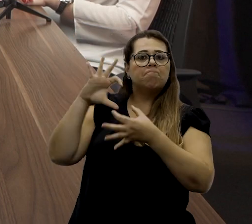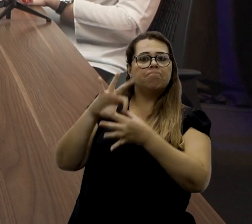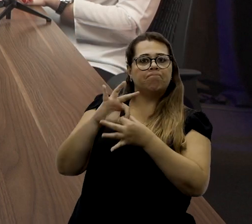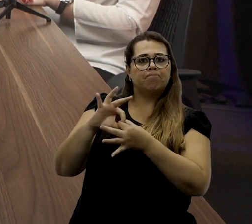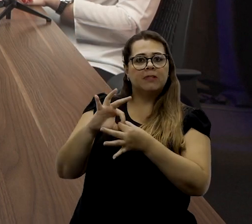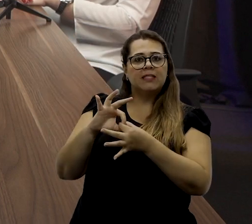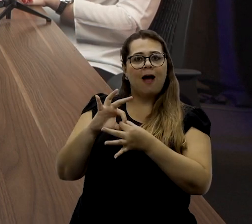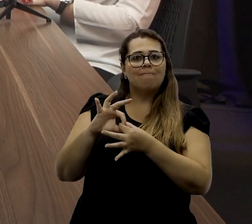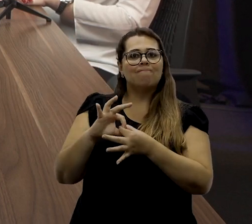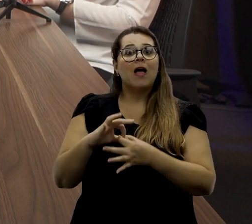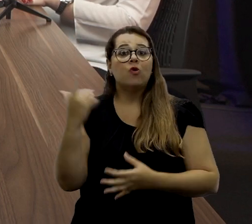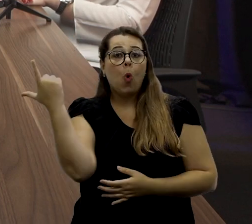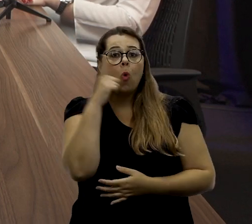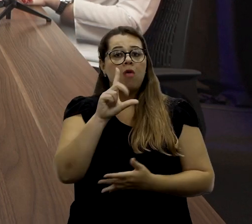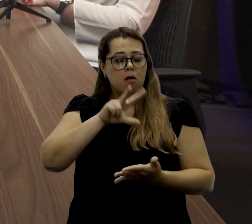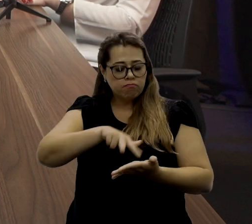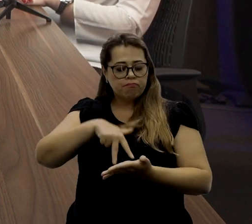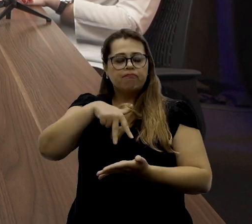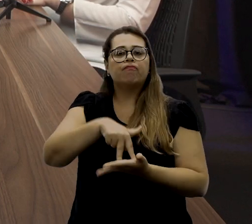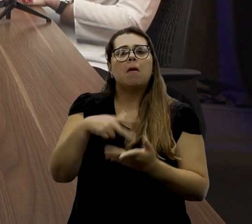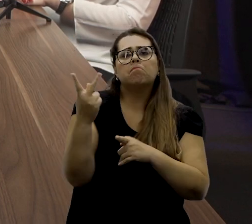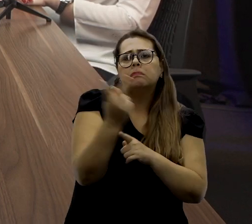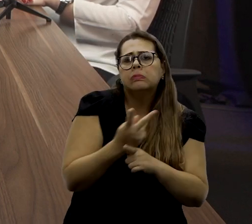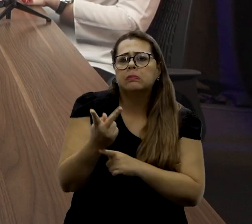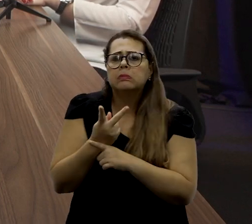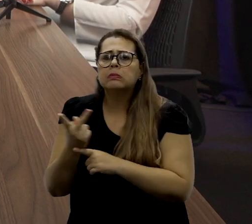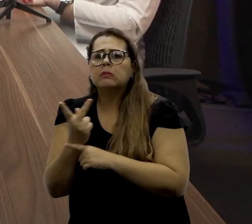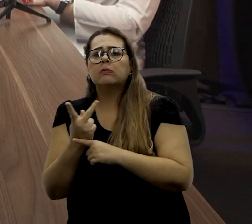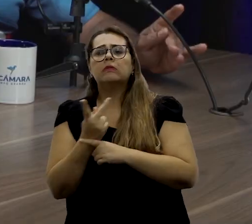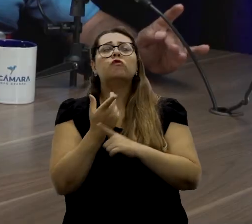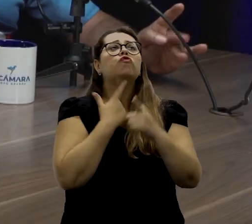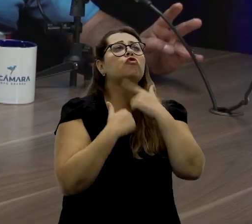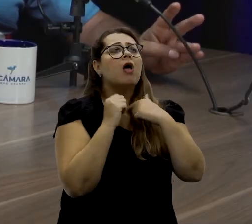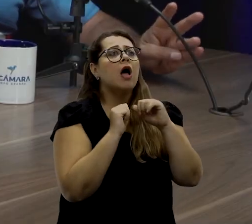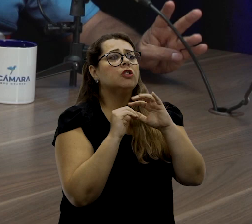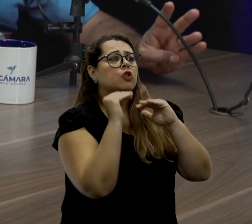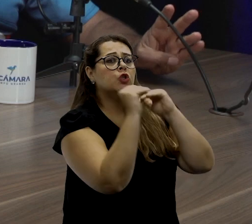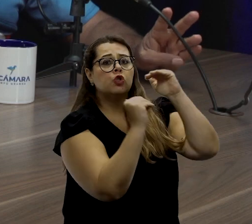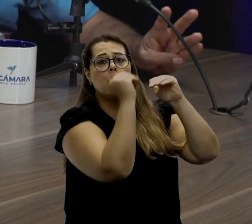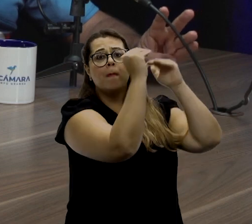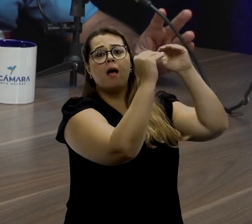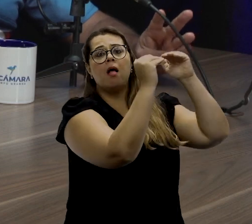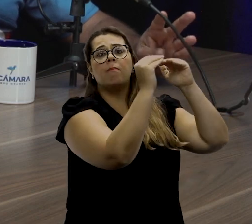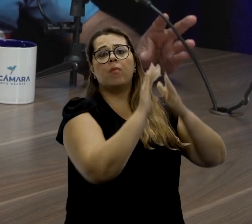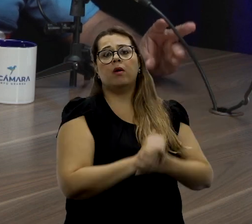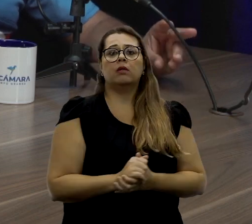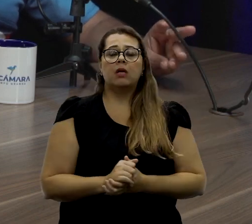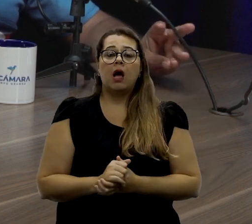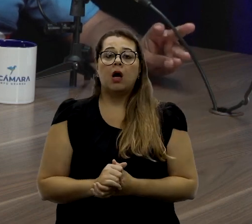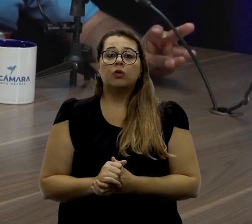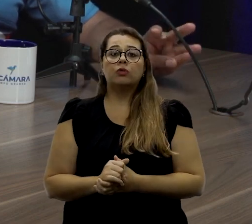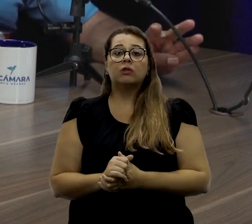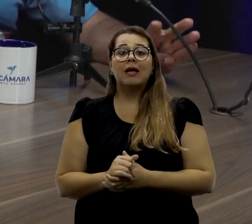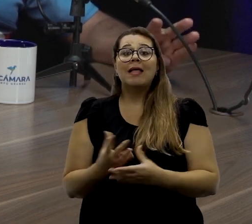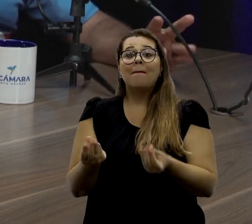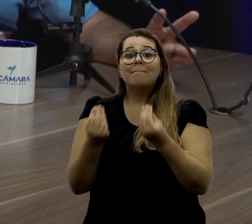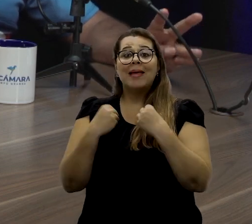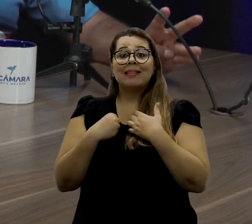o desejo. Isso faz a gente ir atrás, a gente faz o alpinista subir a montanha de gelo,